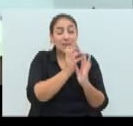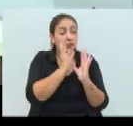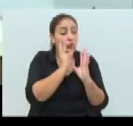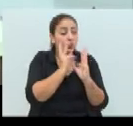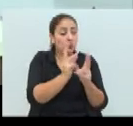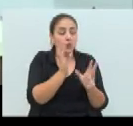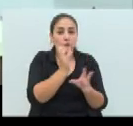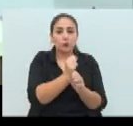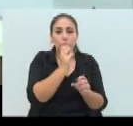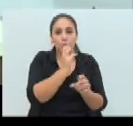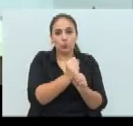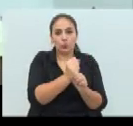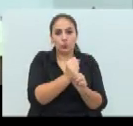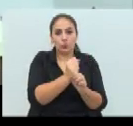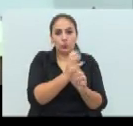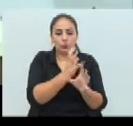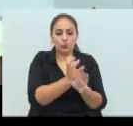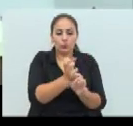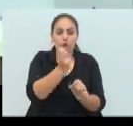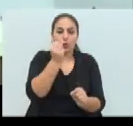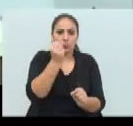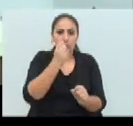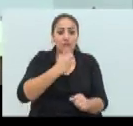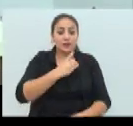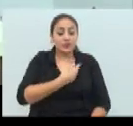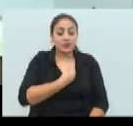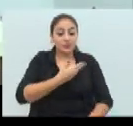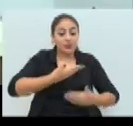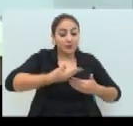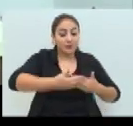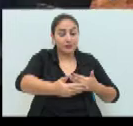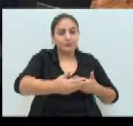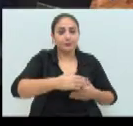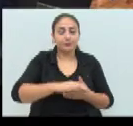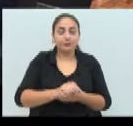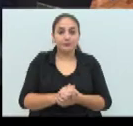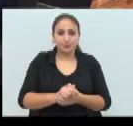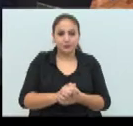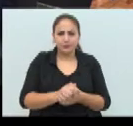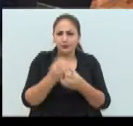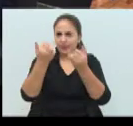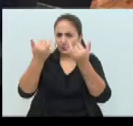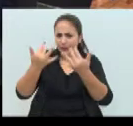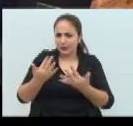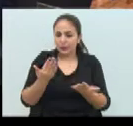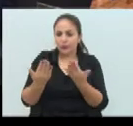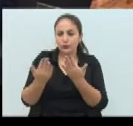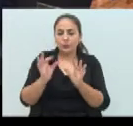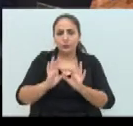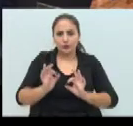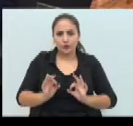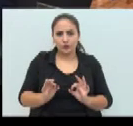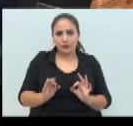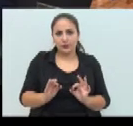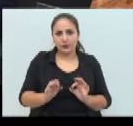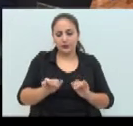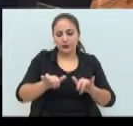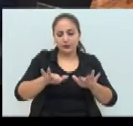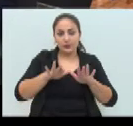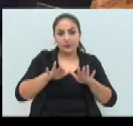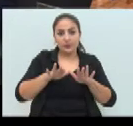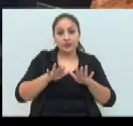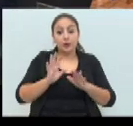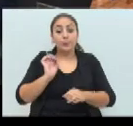pelos lucros que o concessionário viria a ganhar ao longo do tempo. Para esclarecer as dúvidas sobre o projeto, a